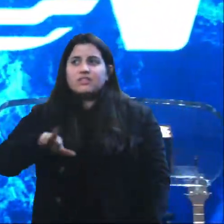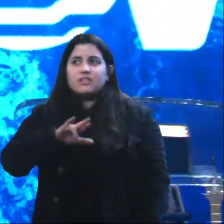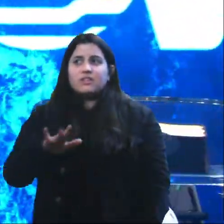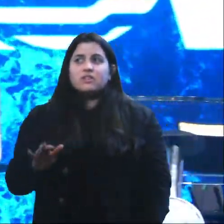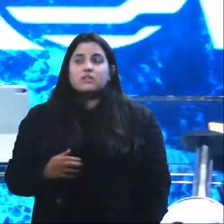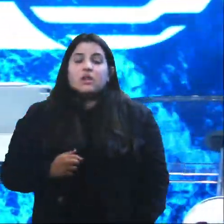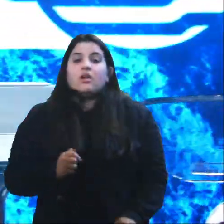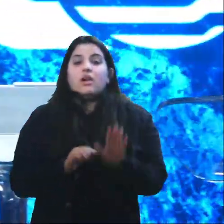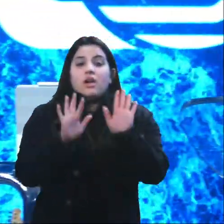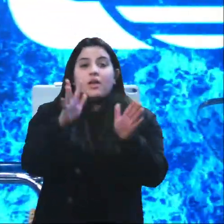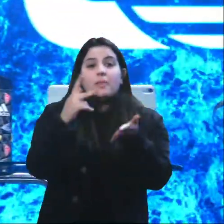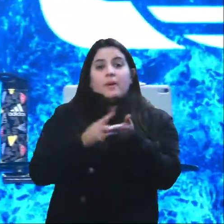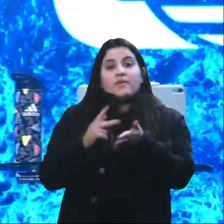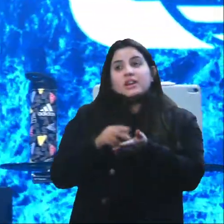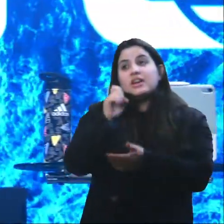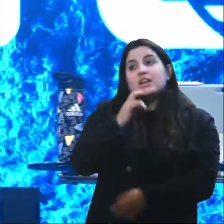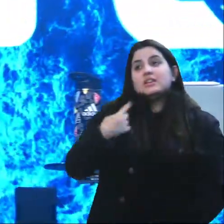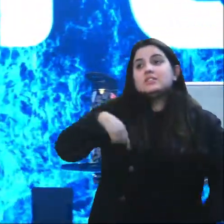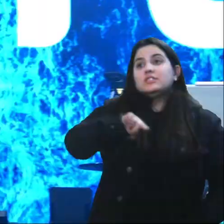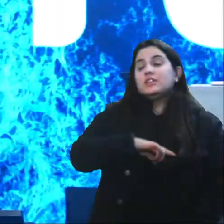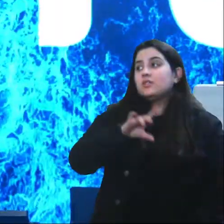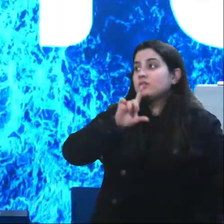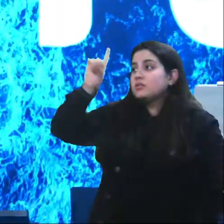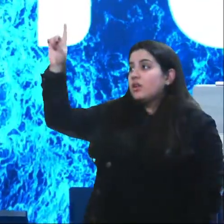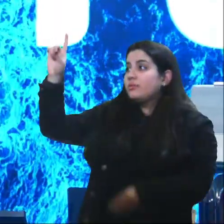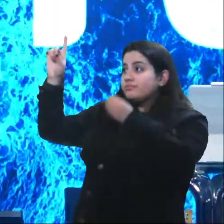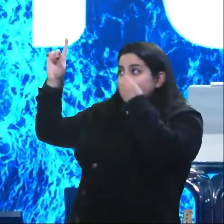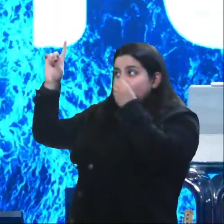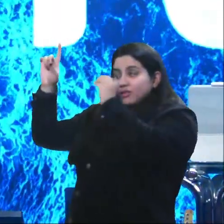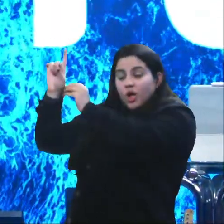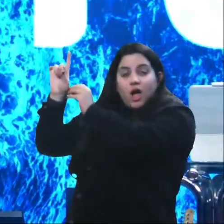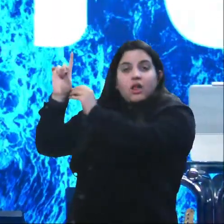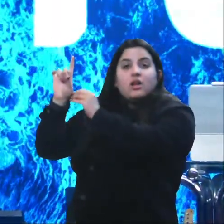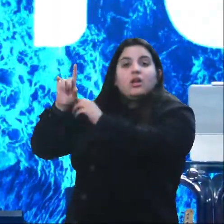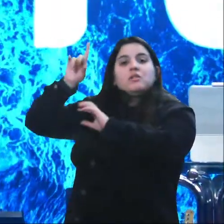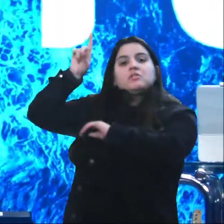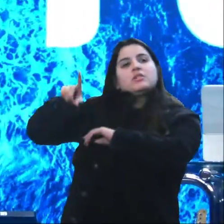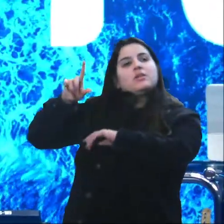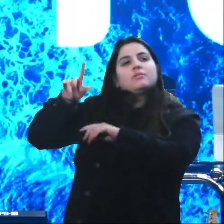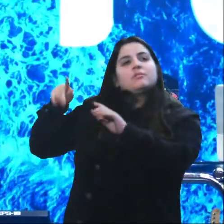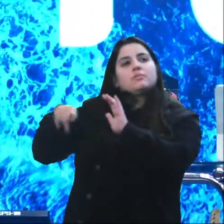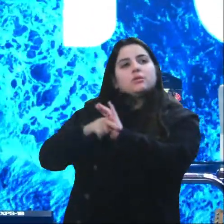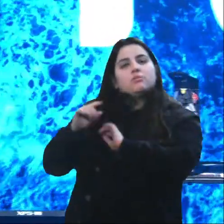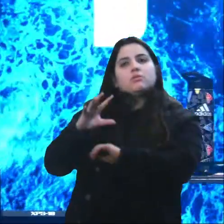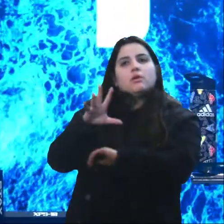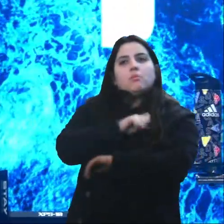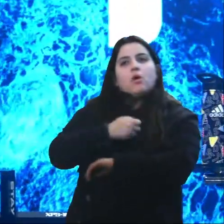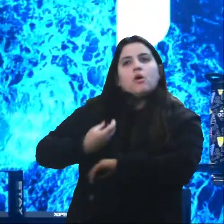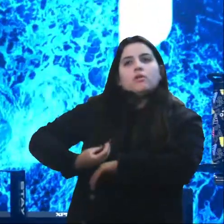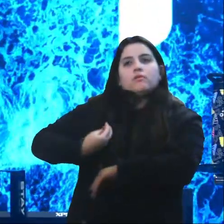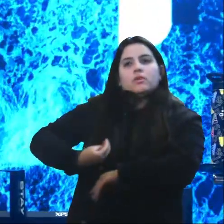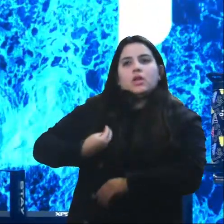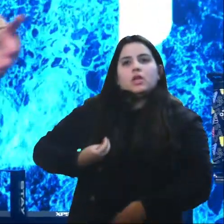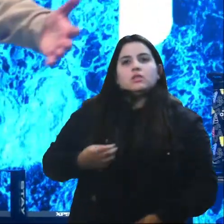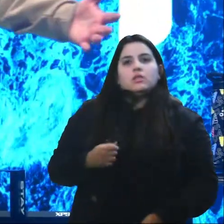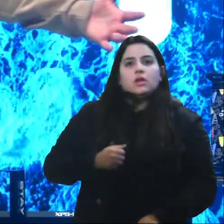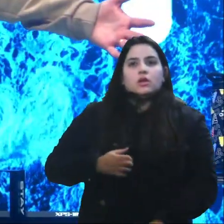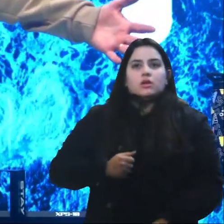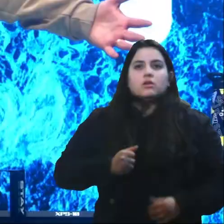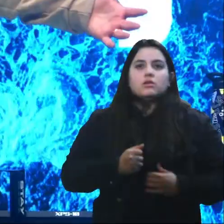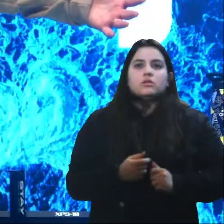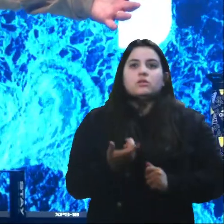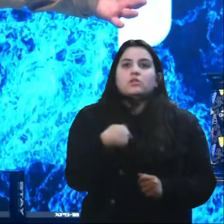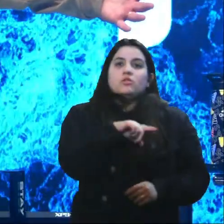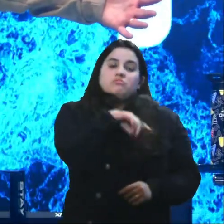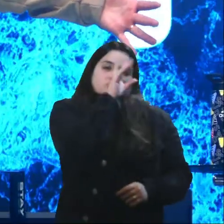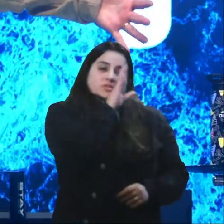nós viramos as costas para Deus, que é a fonte da vida, a fonte do amor, a fonte de toda a beleza, nos resta a